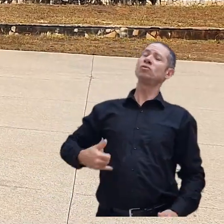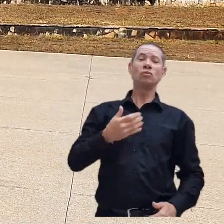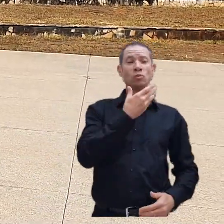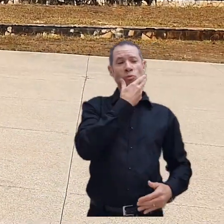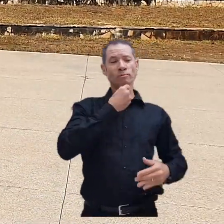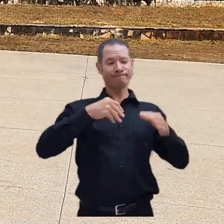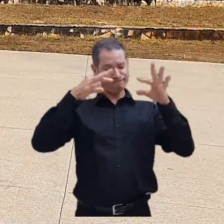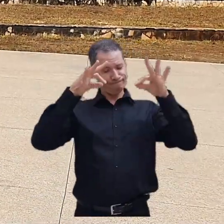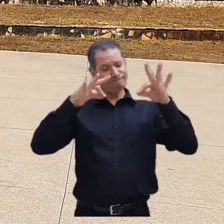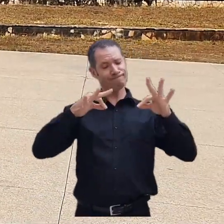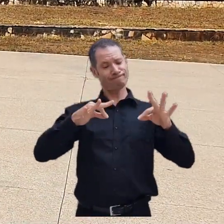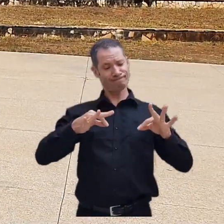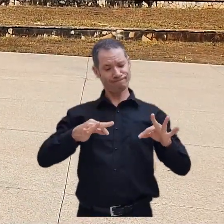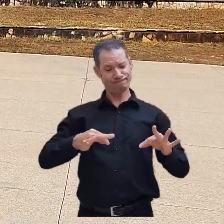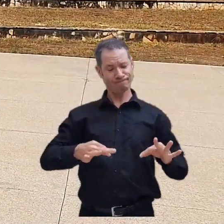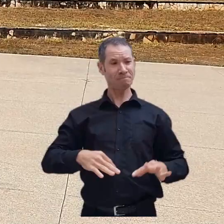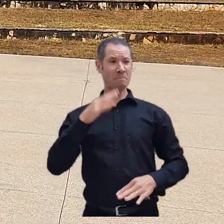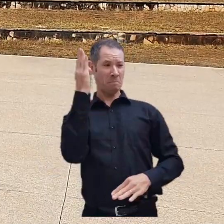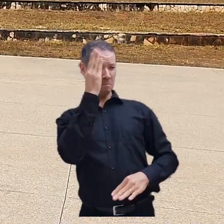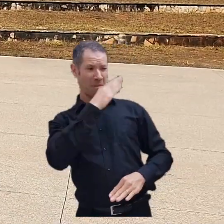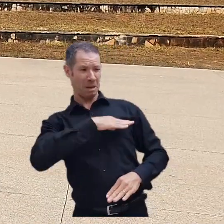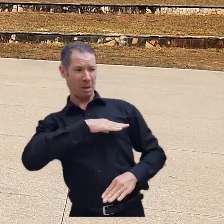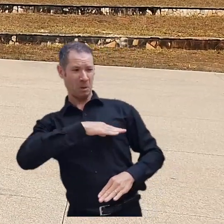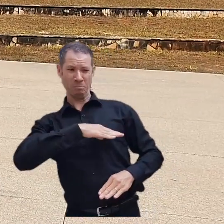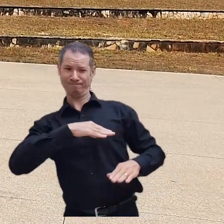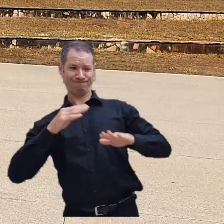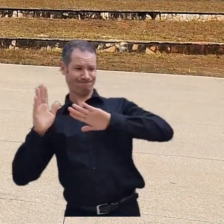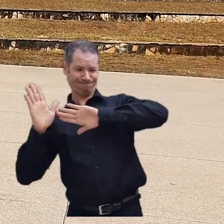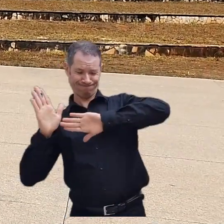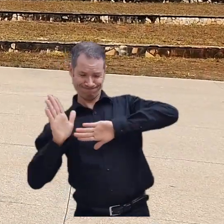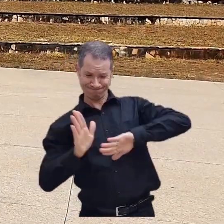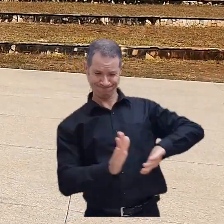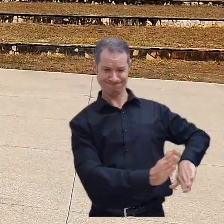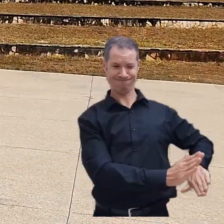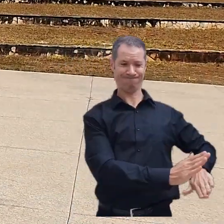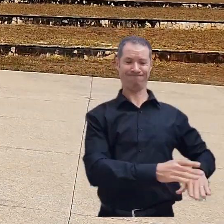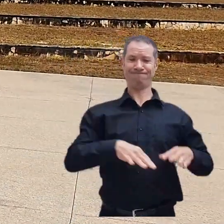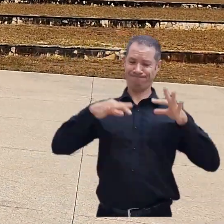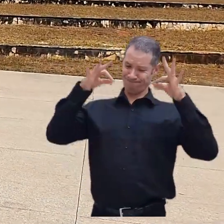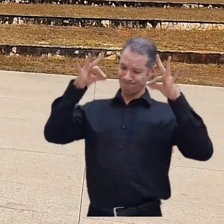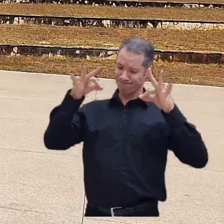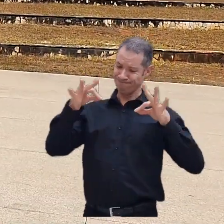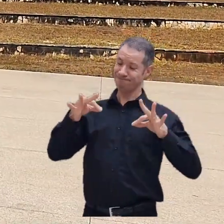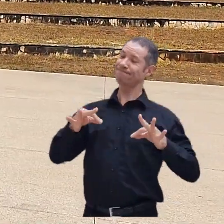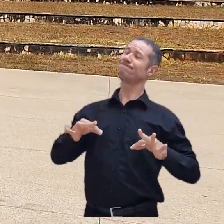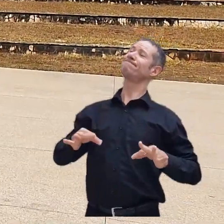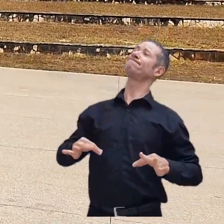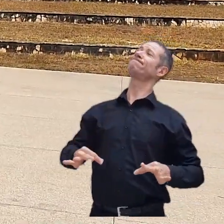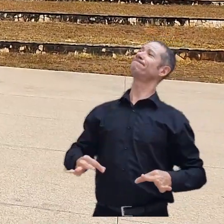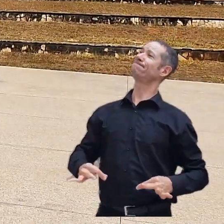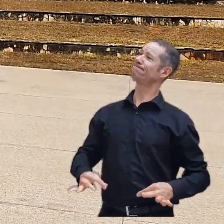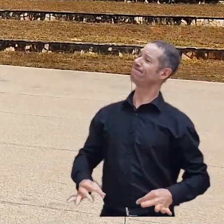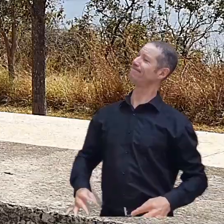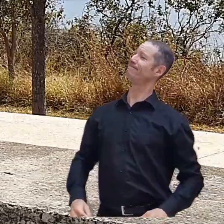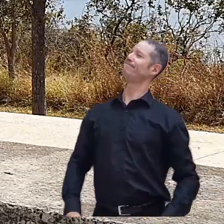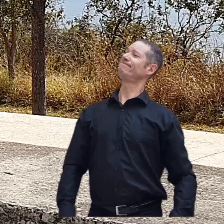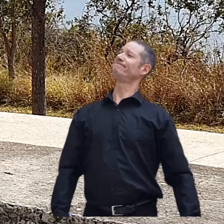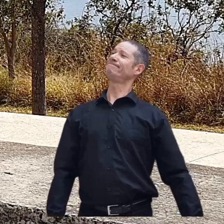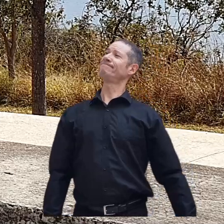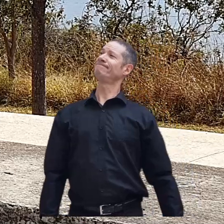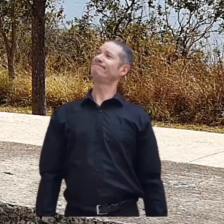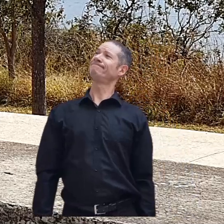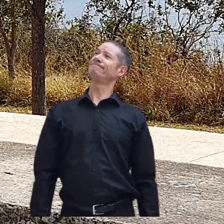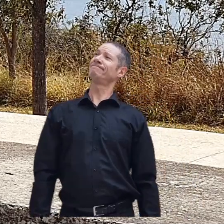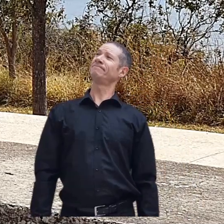homem temente, que do mal sabe se desviar.